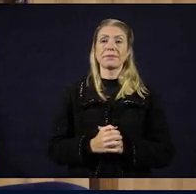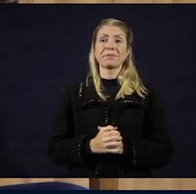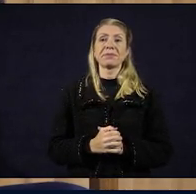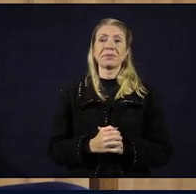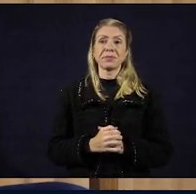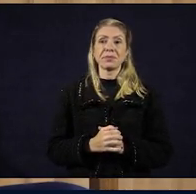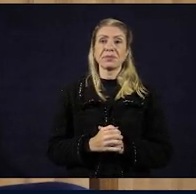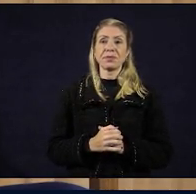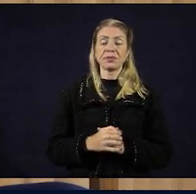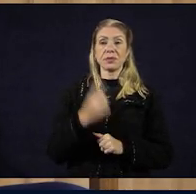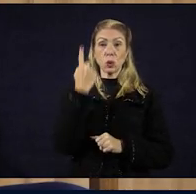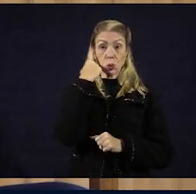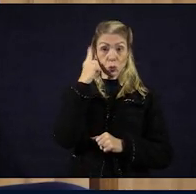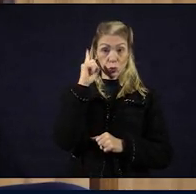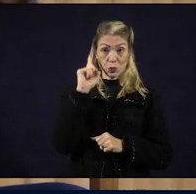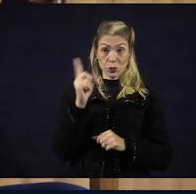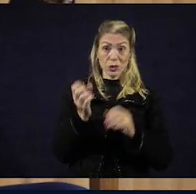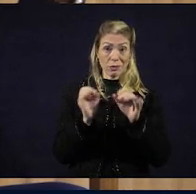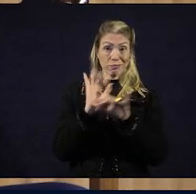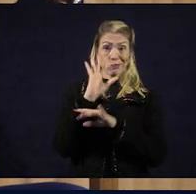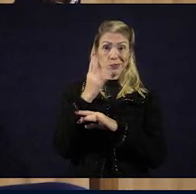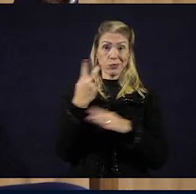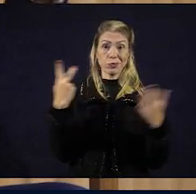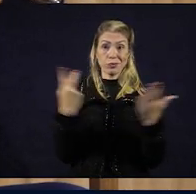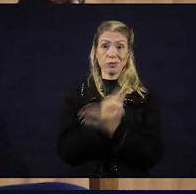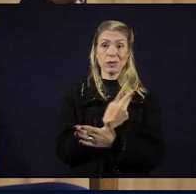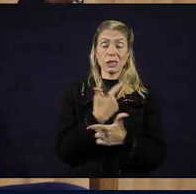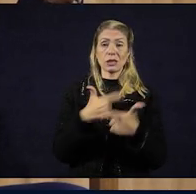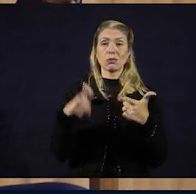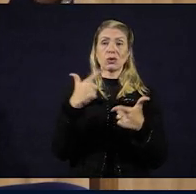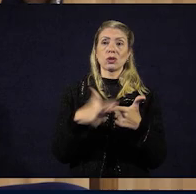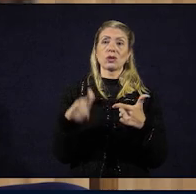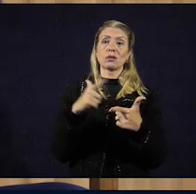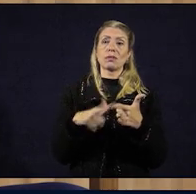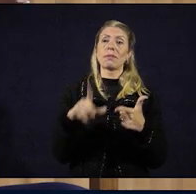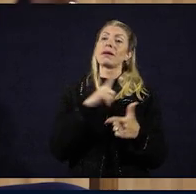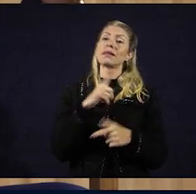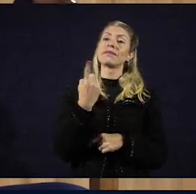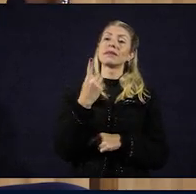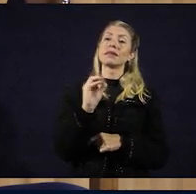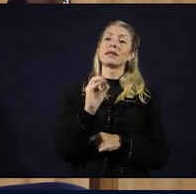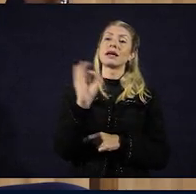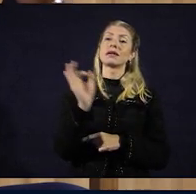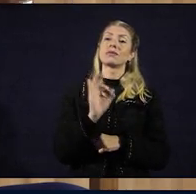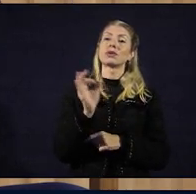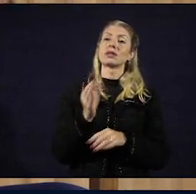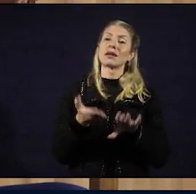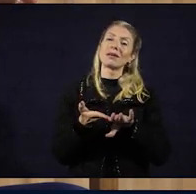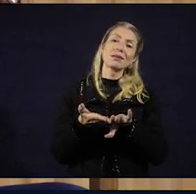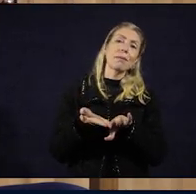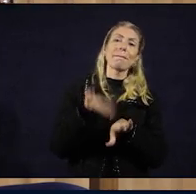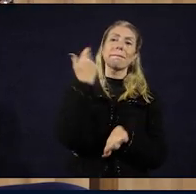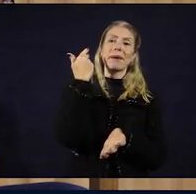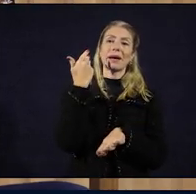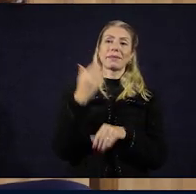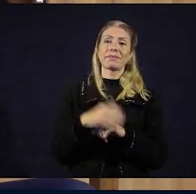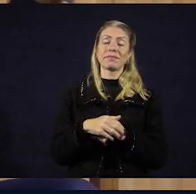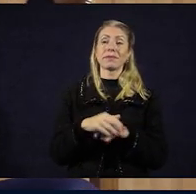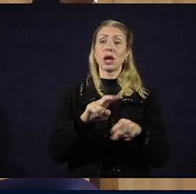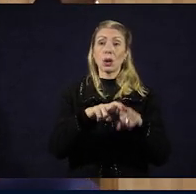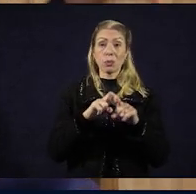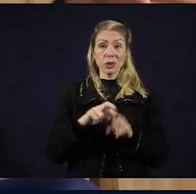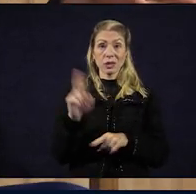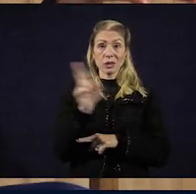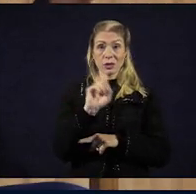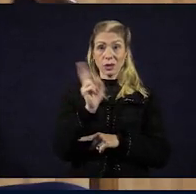e num dia e a libra se desvalorizou 10% né aliás é o real esse ano é a moeda que